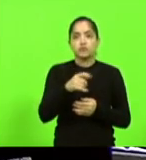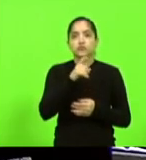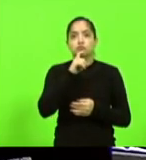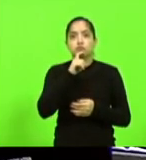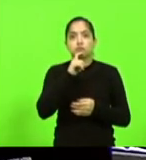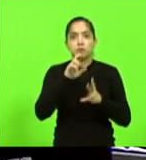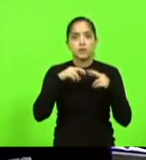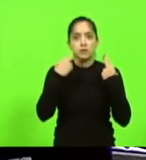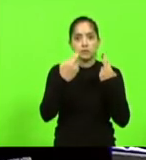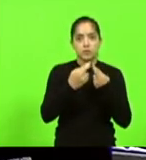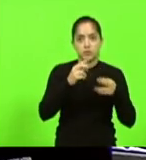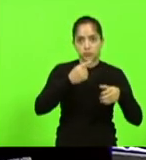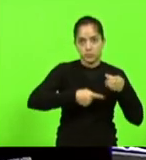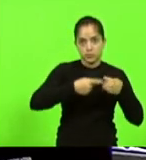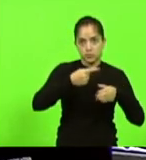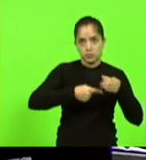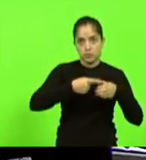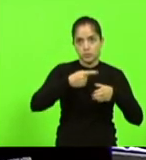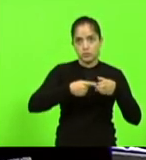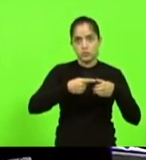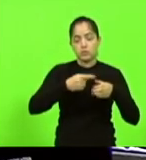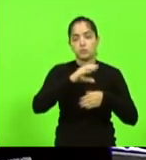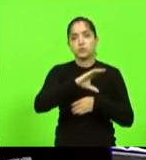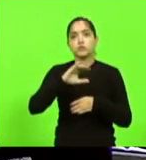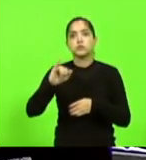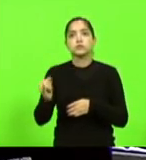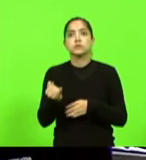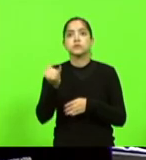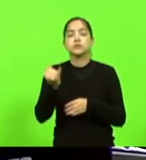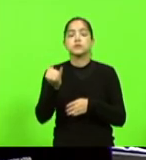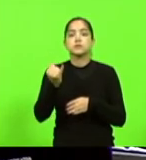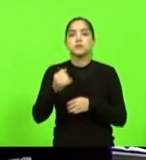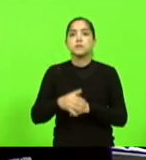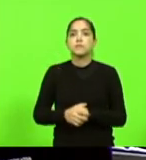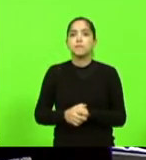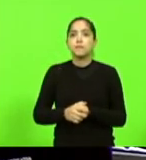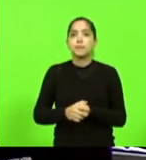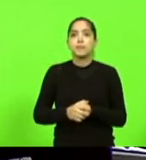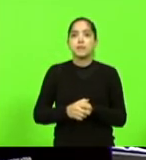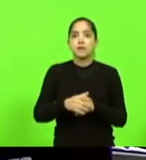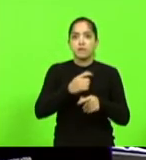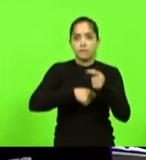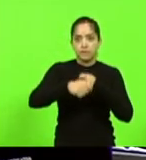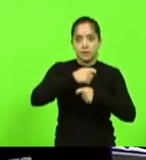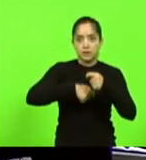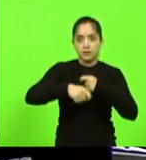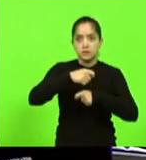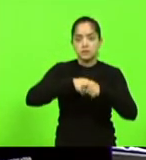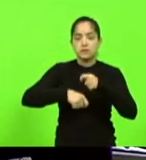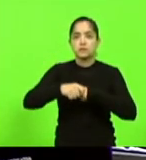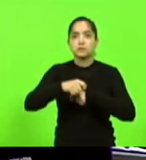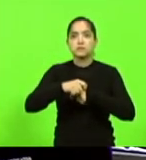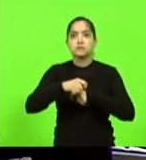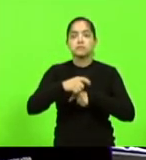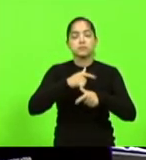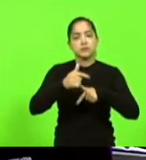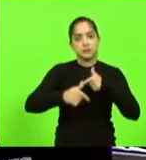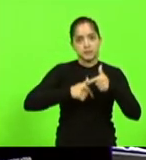conjunta das comissões de Constituição e Justiça, Finanças e